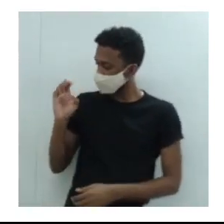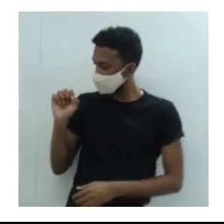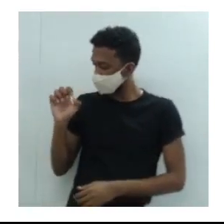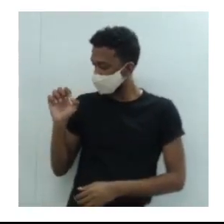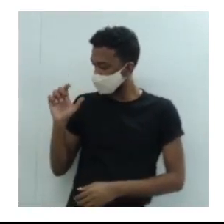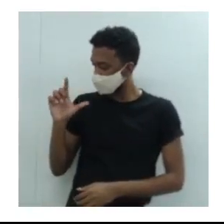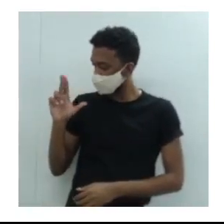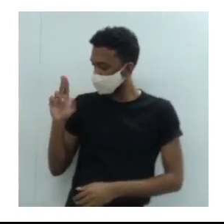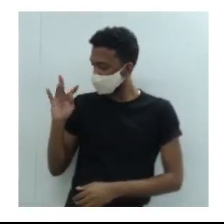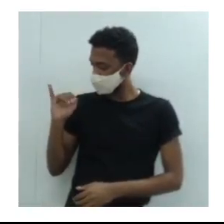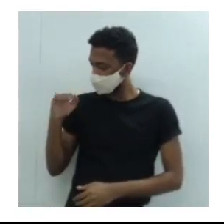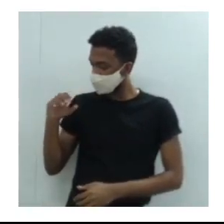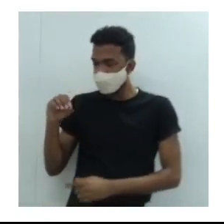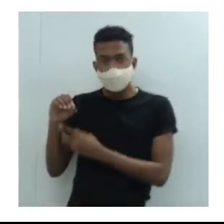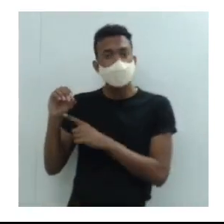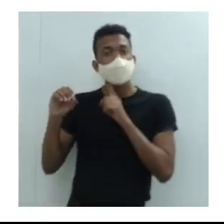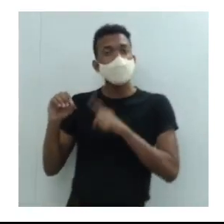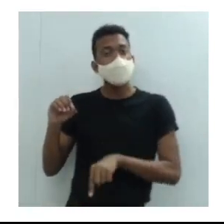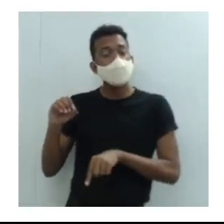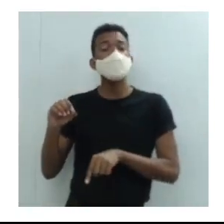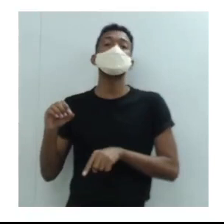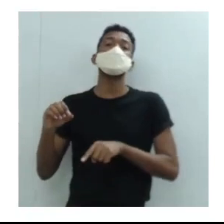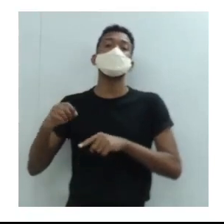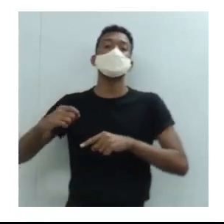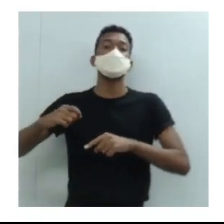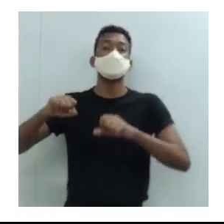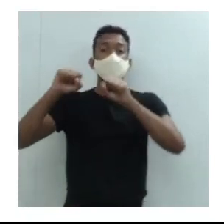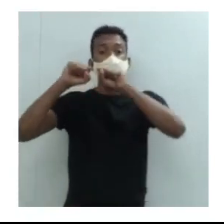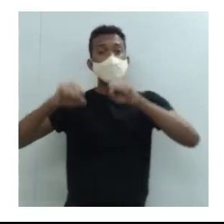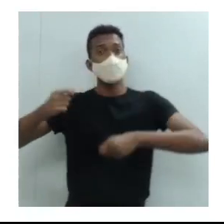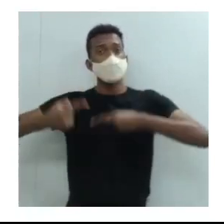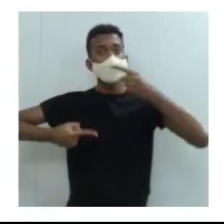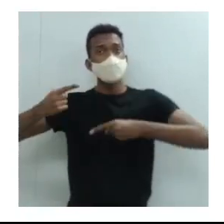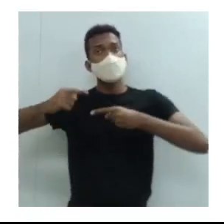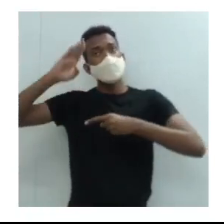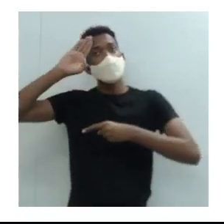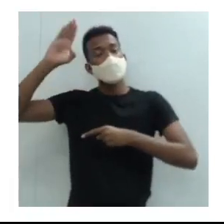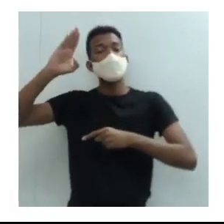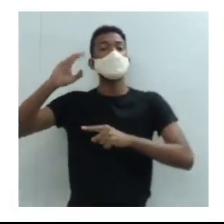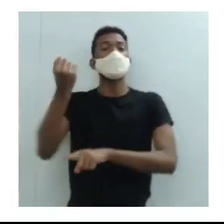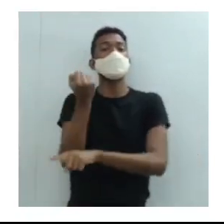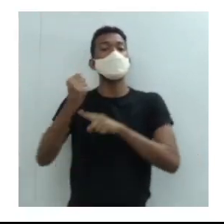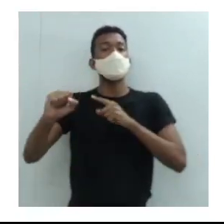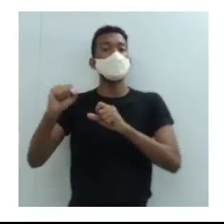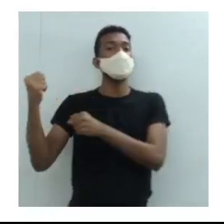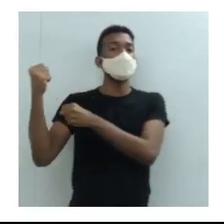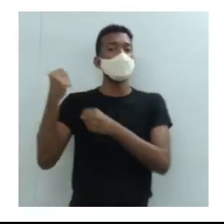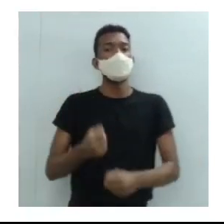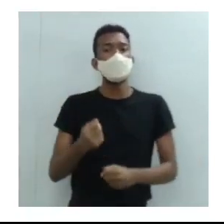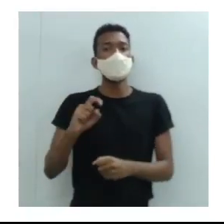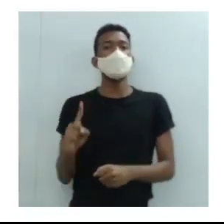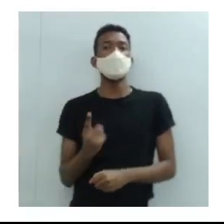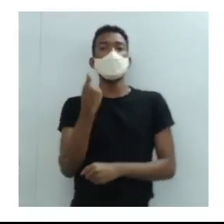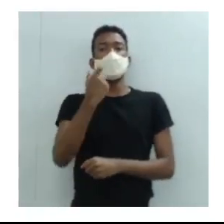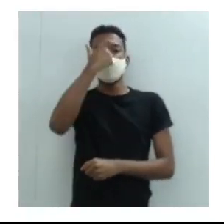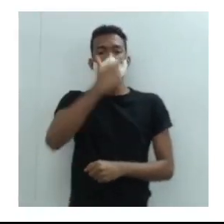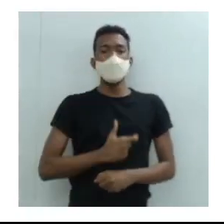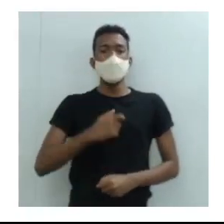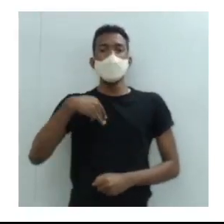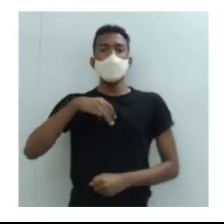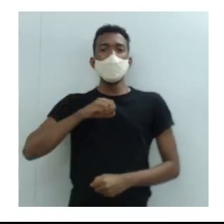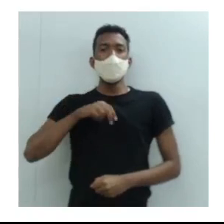político que, em geral, defendia o quê? O poder absoluto do monarca